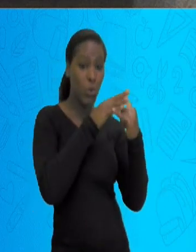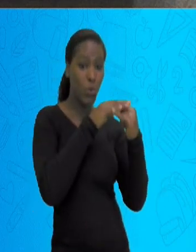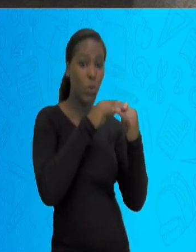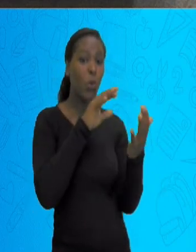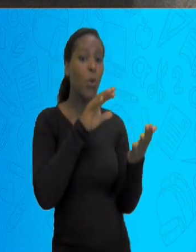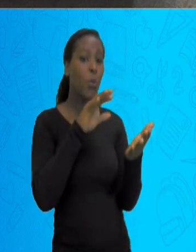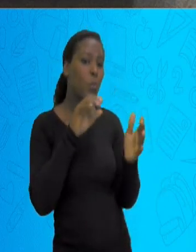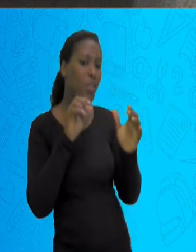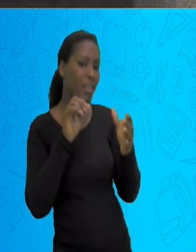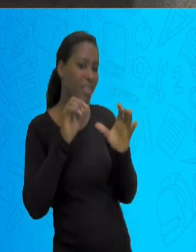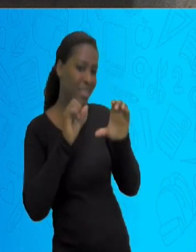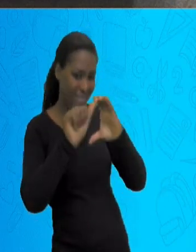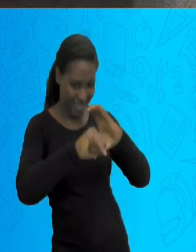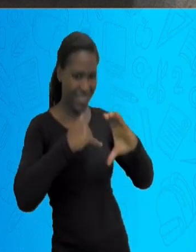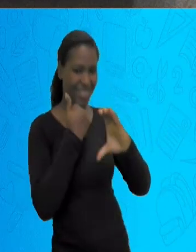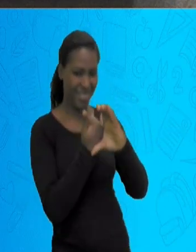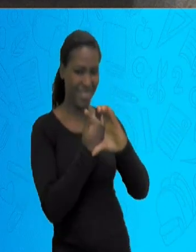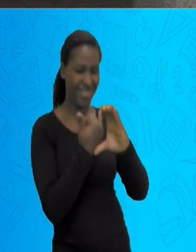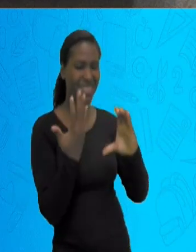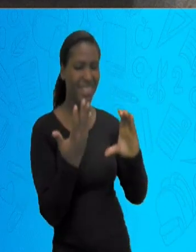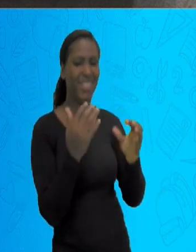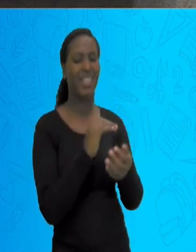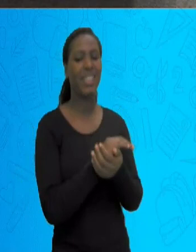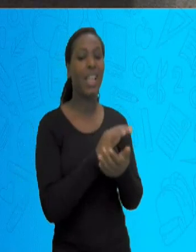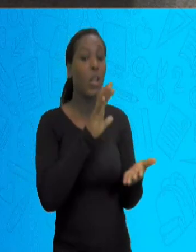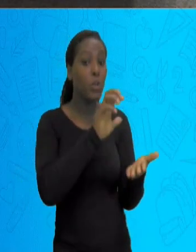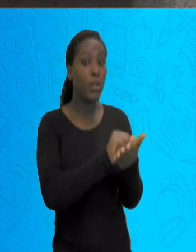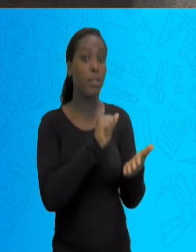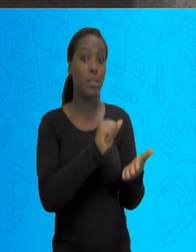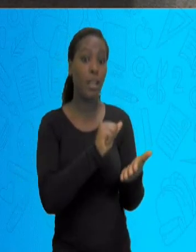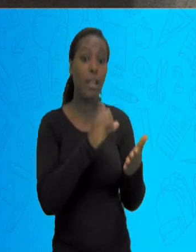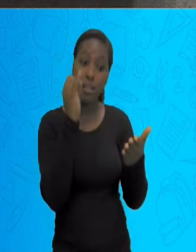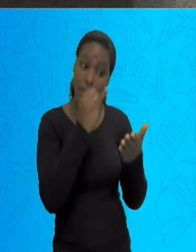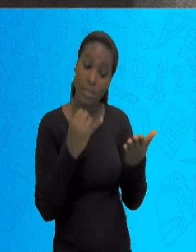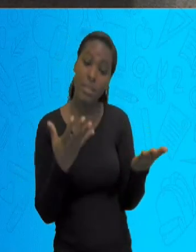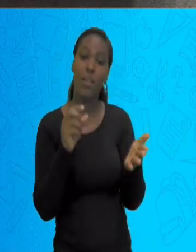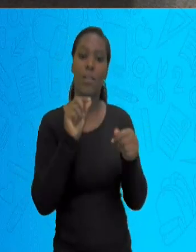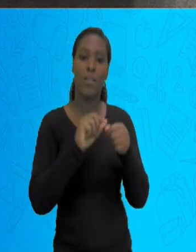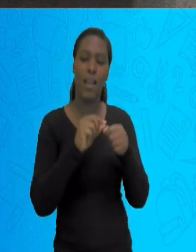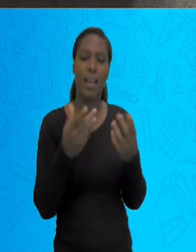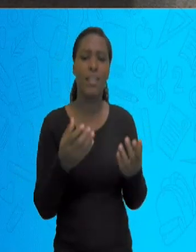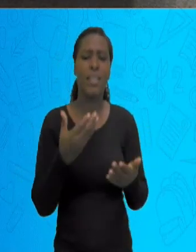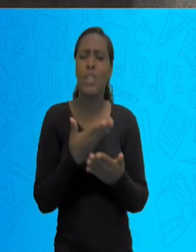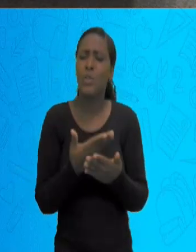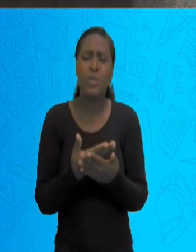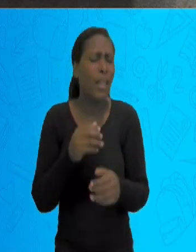YouTube, se inscrevam, não parem de estudar, aproveitem esse